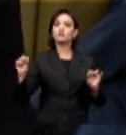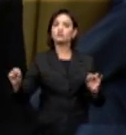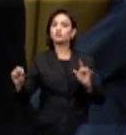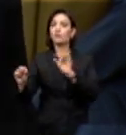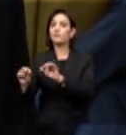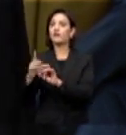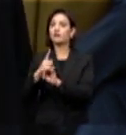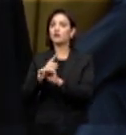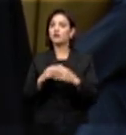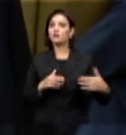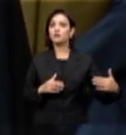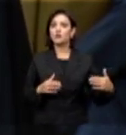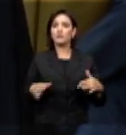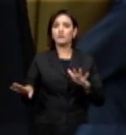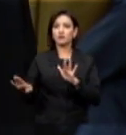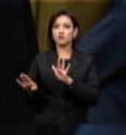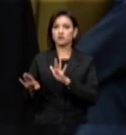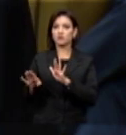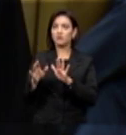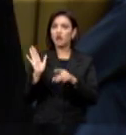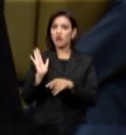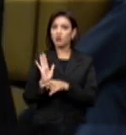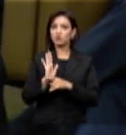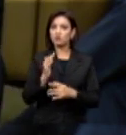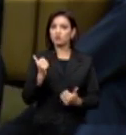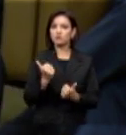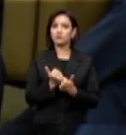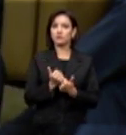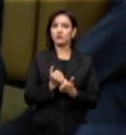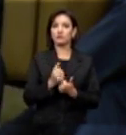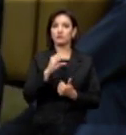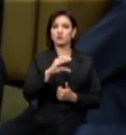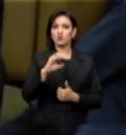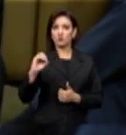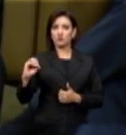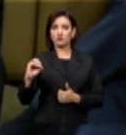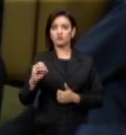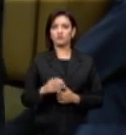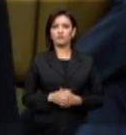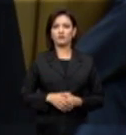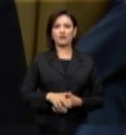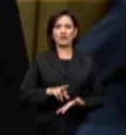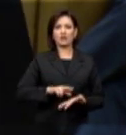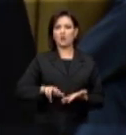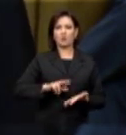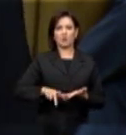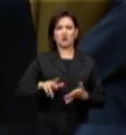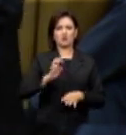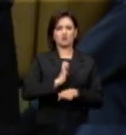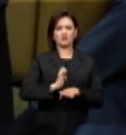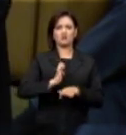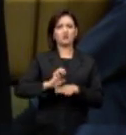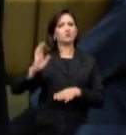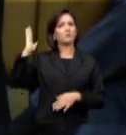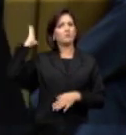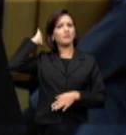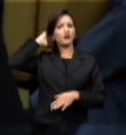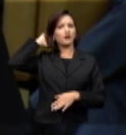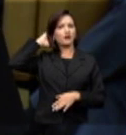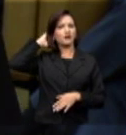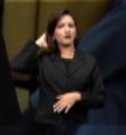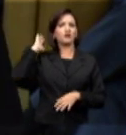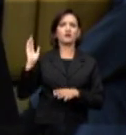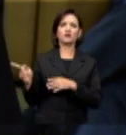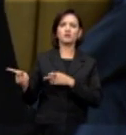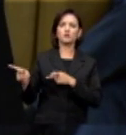a ferrovia do Centro-Oeste, a famosa FICO. Não foi o Estado do Pará, ministra Rosa, quem trouxe